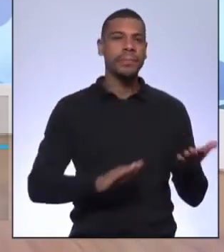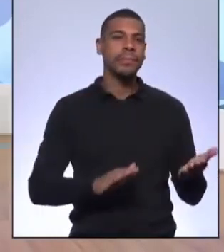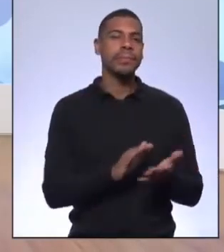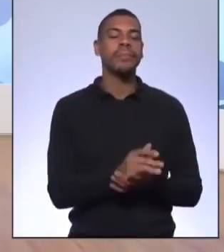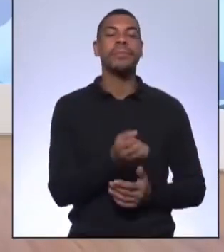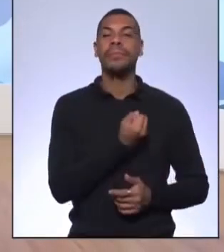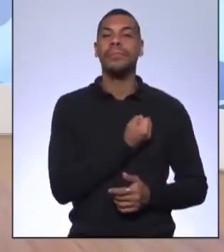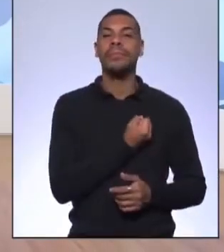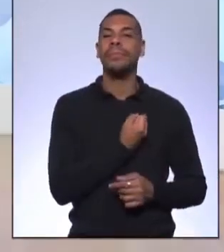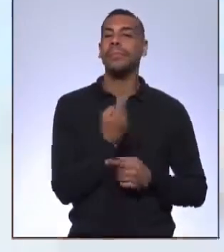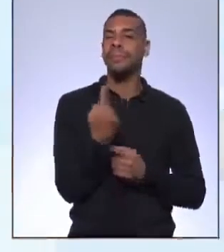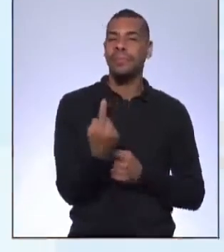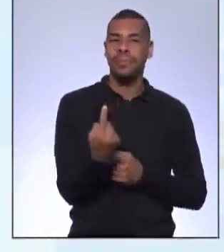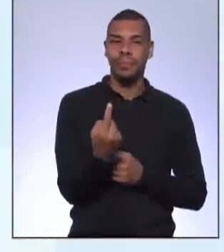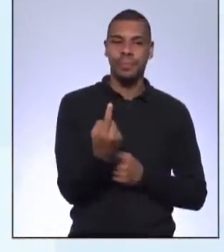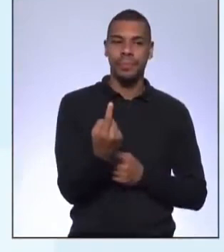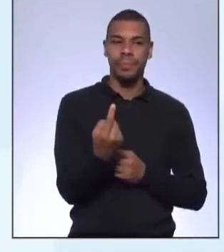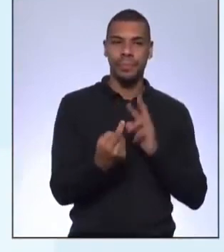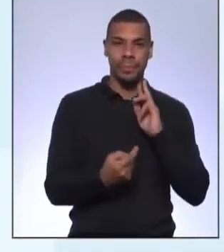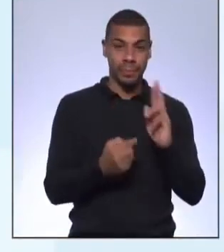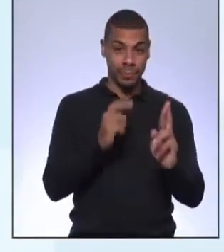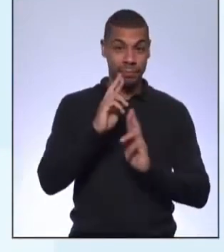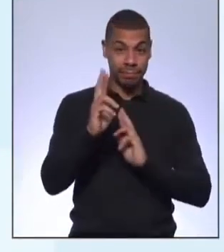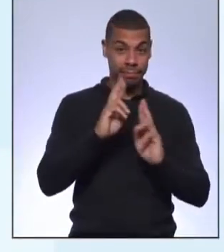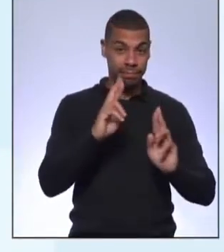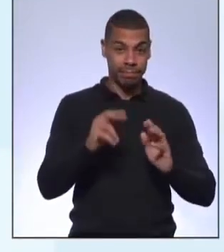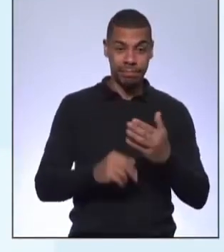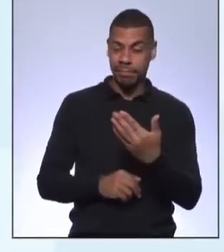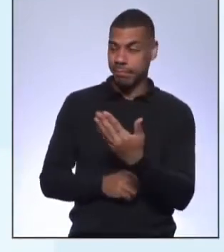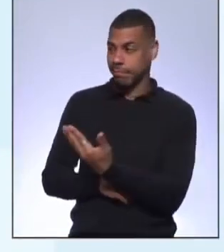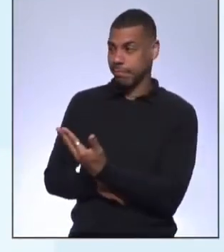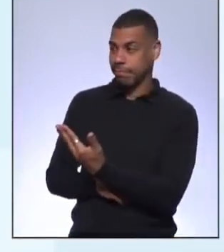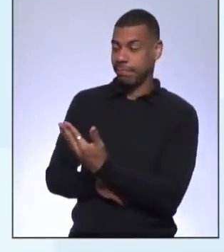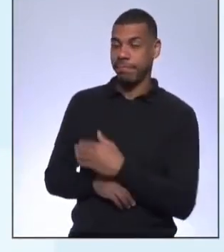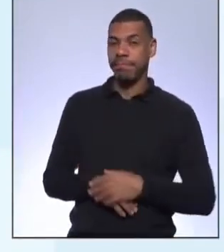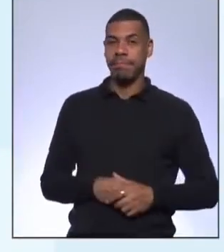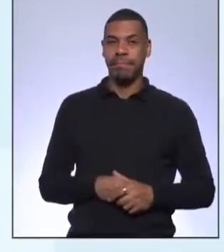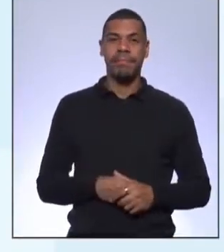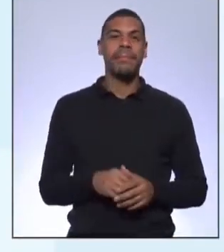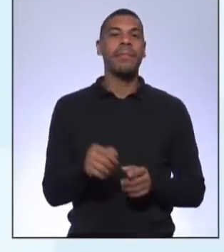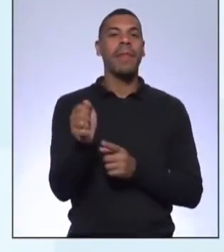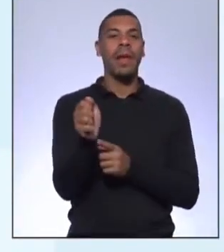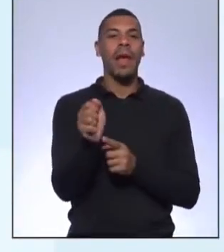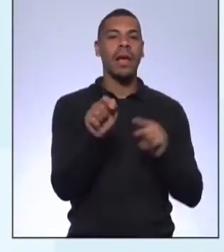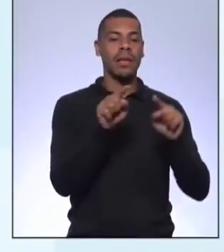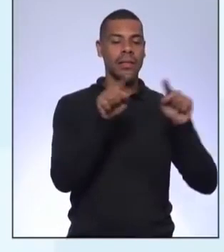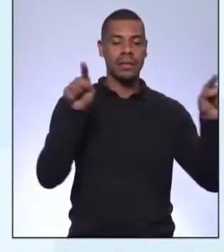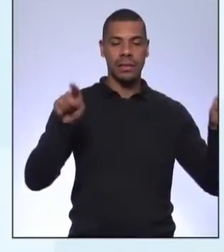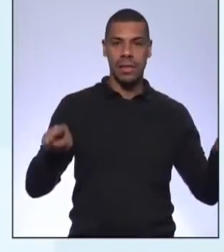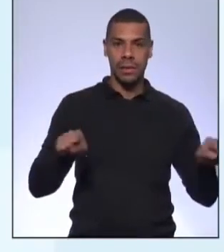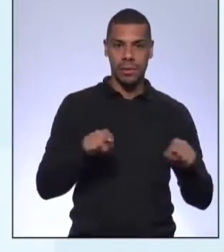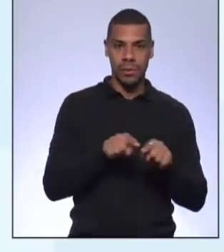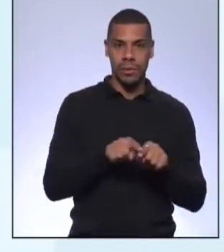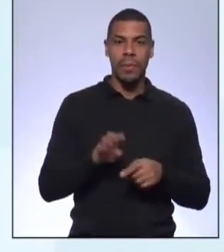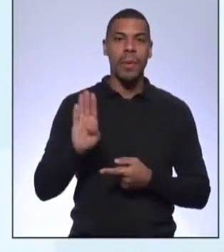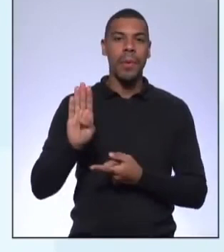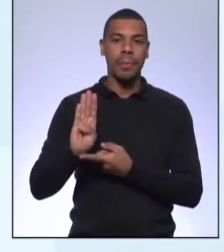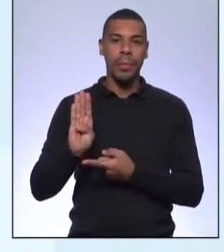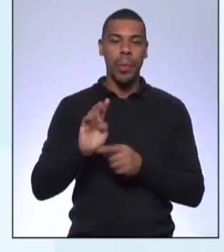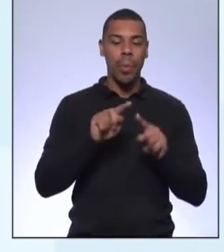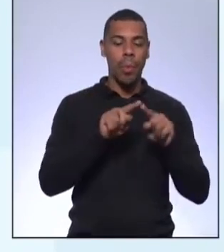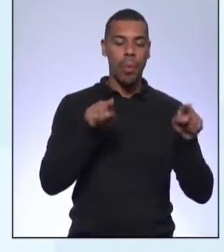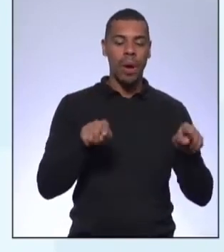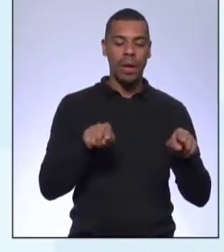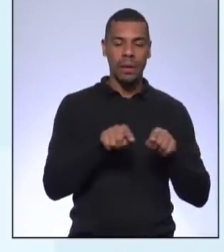1, ali as respostas, ok? Então a gente vai fechar as respostas. Na letra A é um retângulo, como a gente já havia falado. Na letra B um